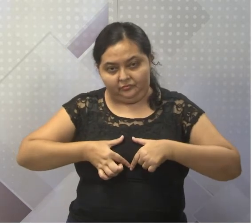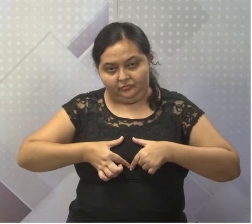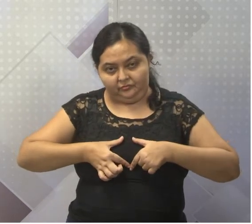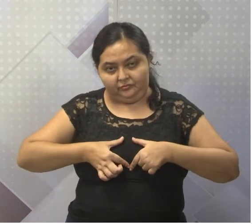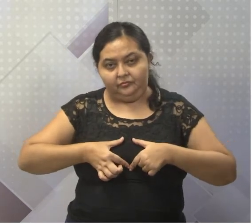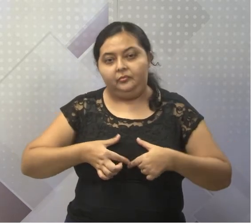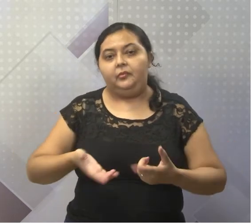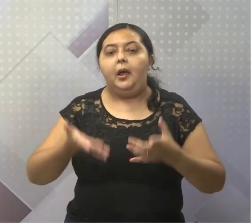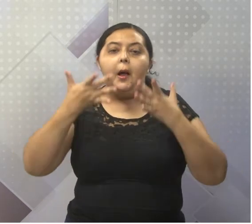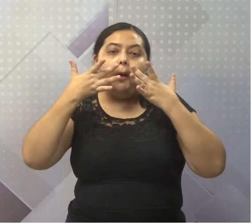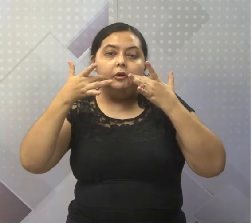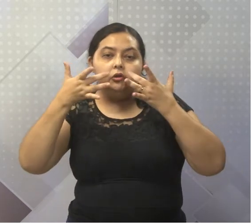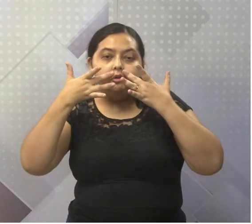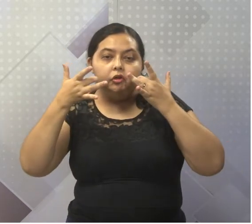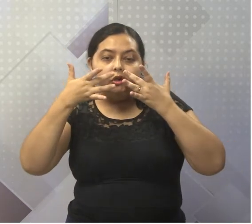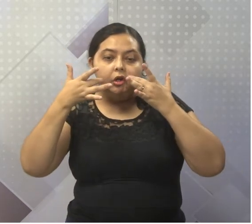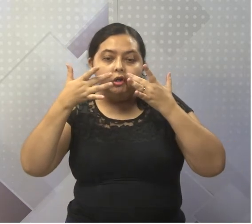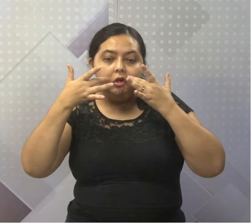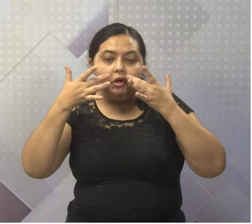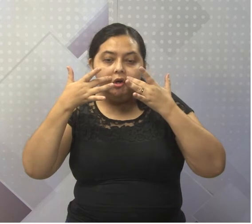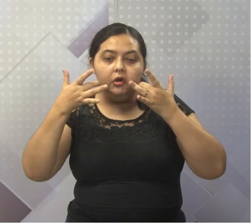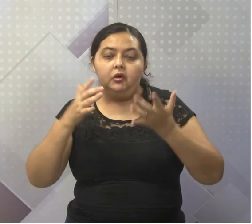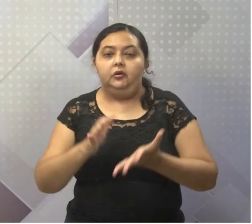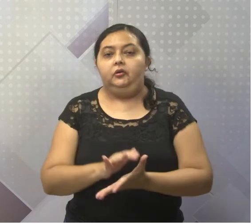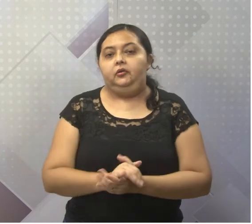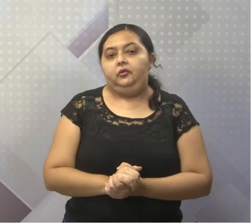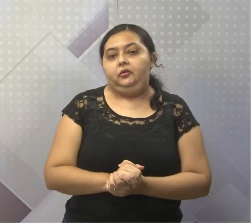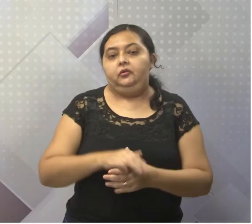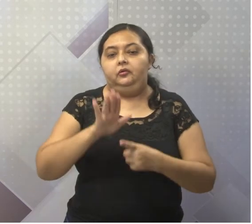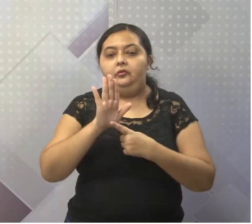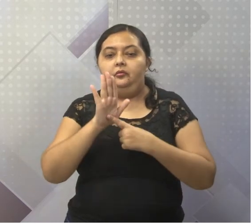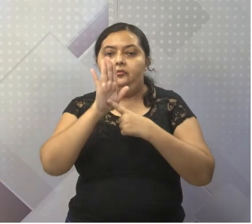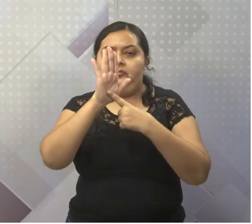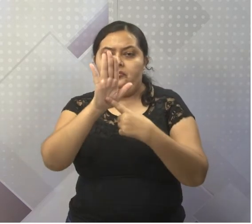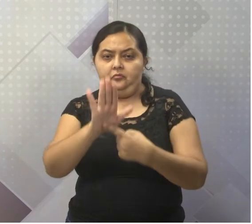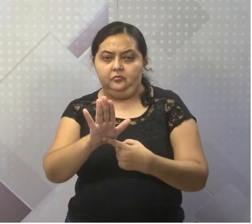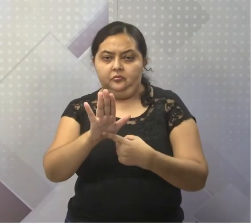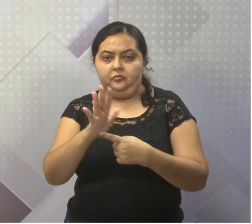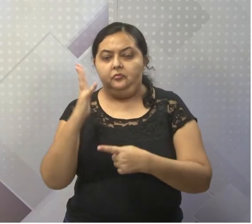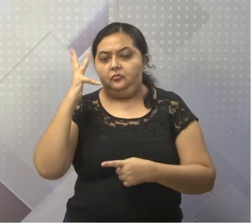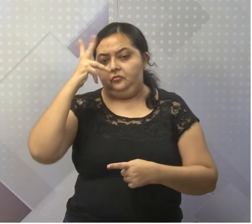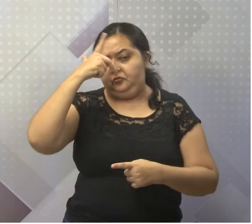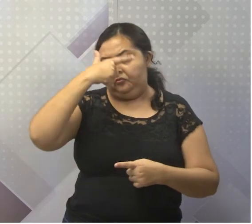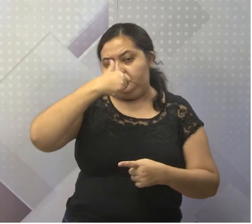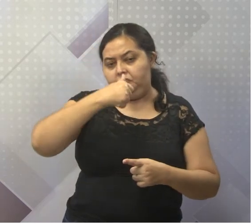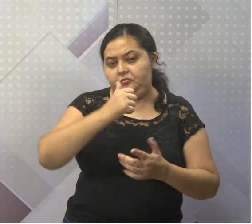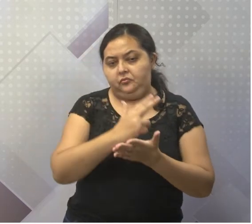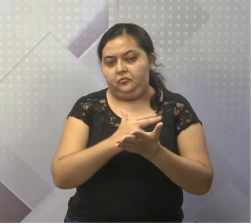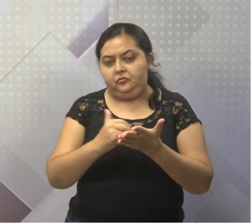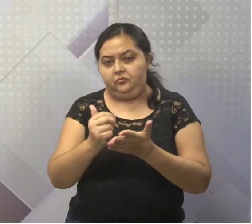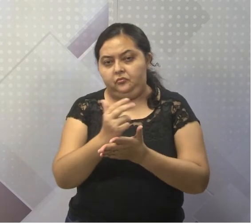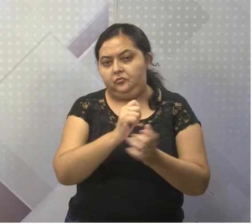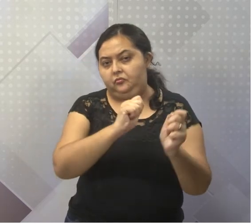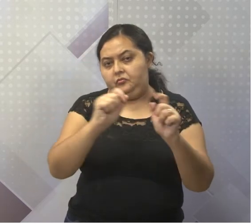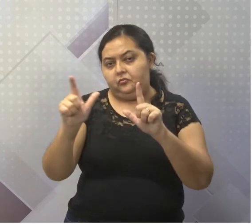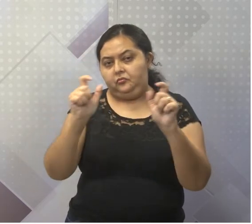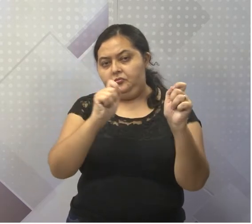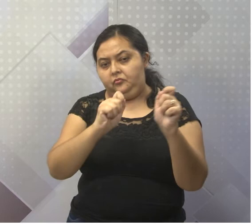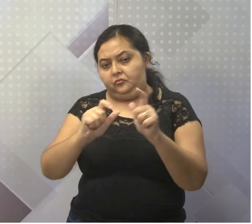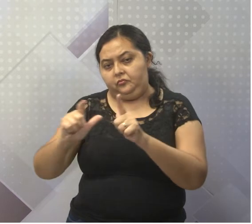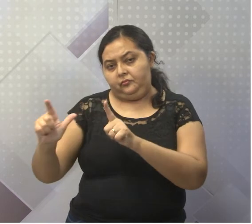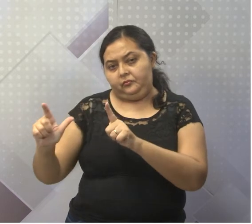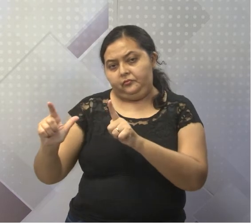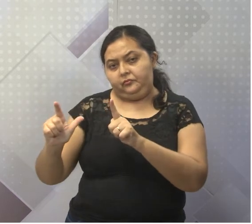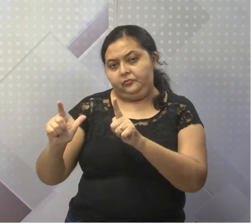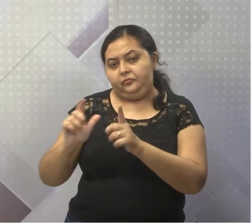apresentações teatrais grandiloquent grandiloquente cheia de figuras históricas mitológica